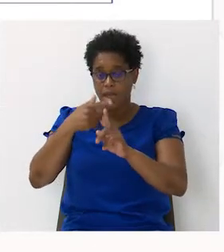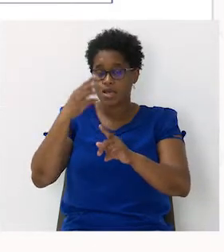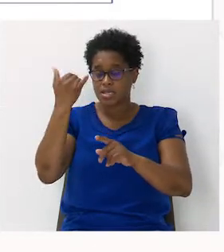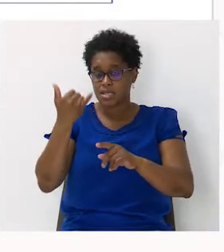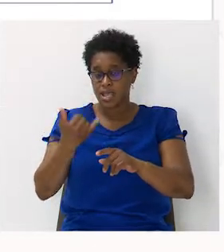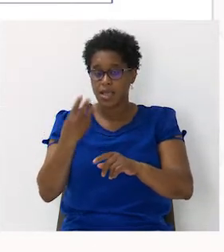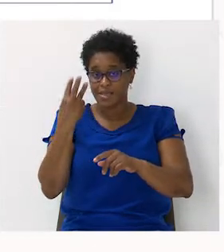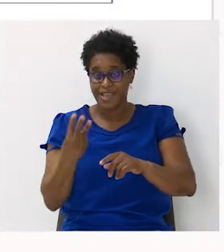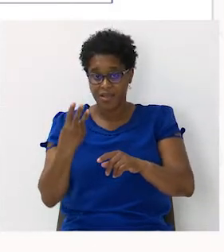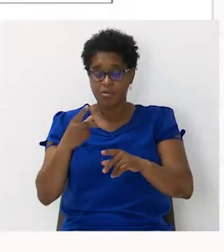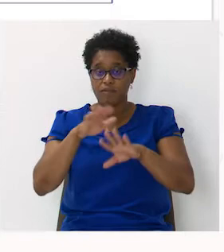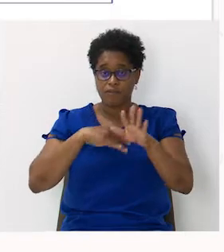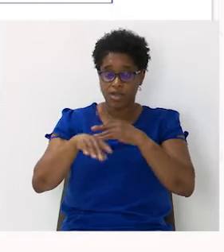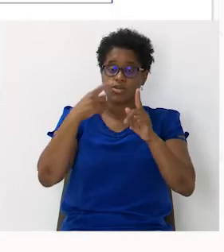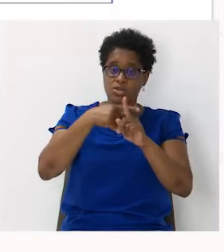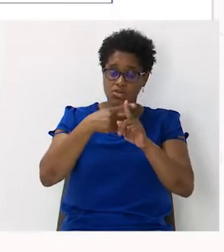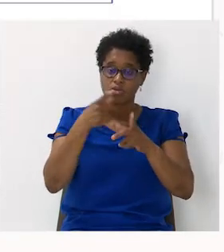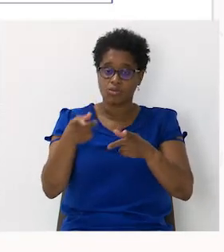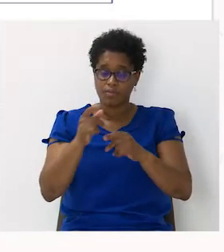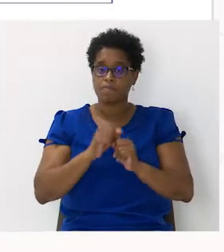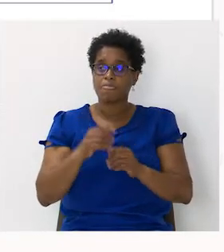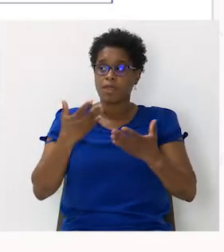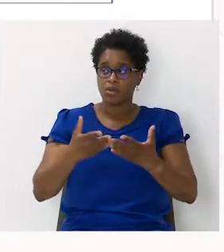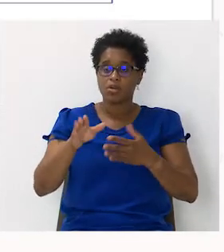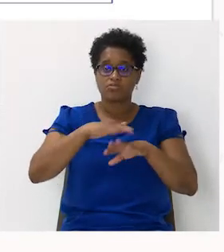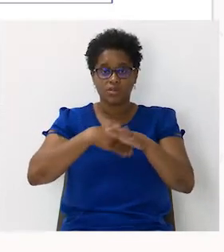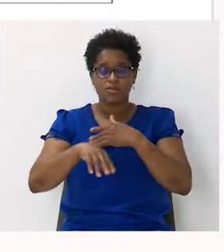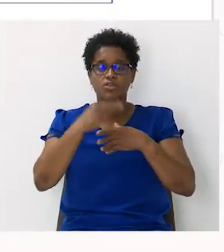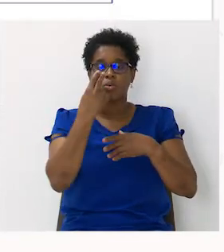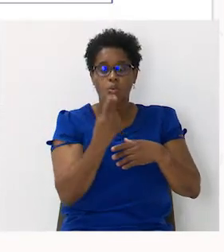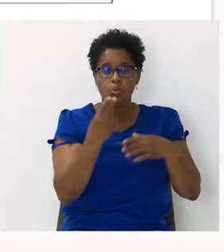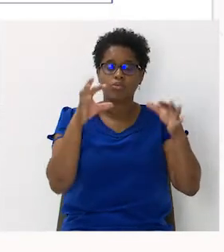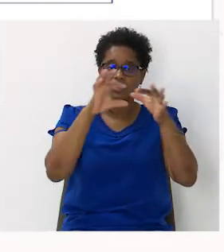soma graficamente, agora vamos fazer U,